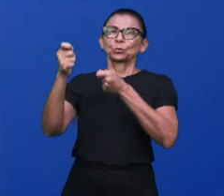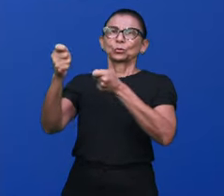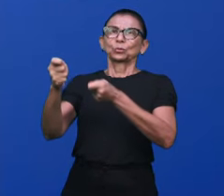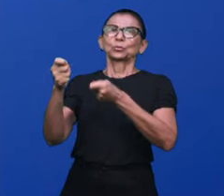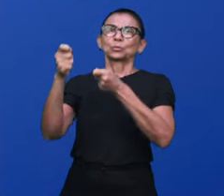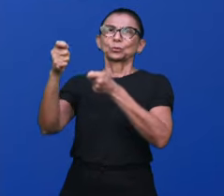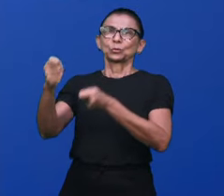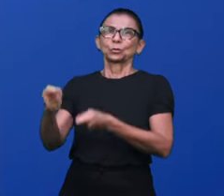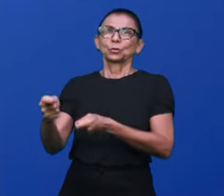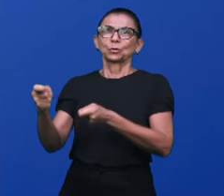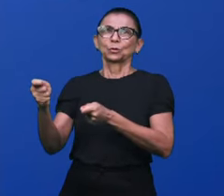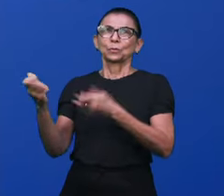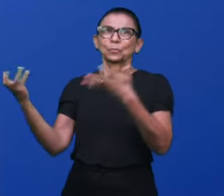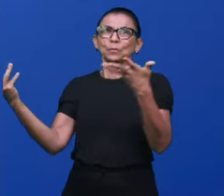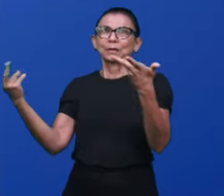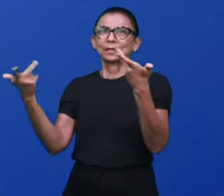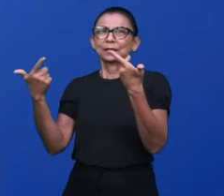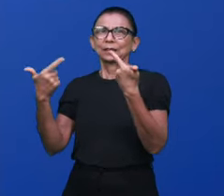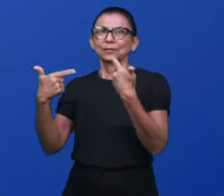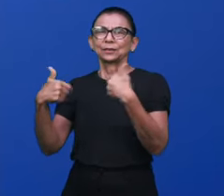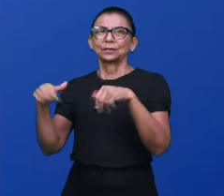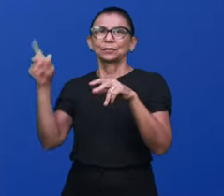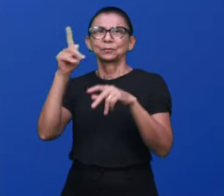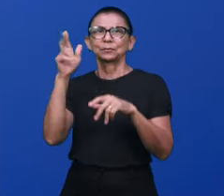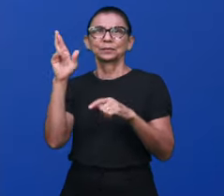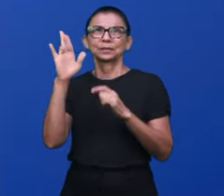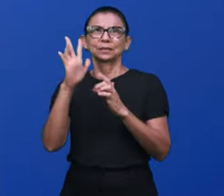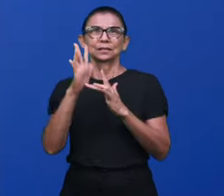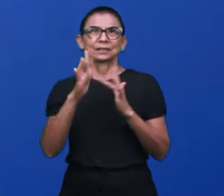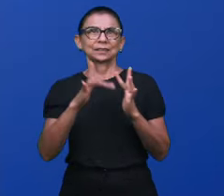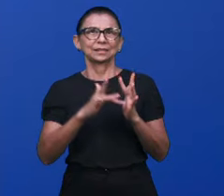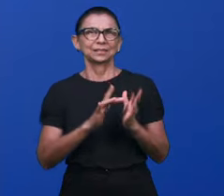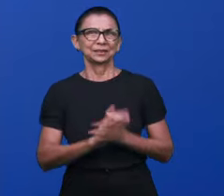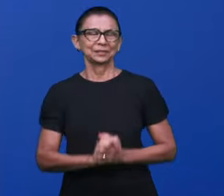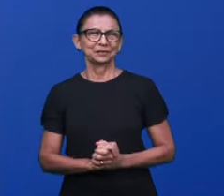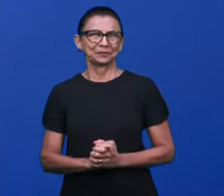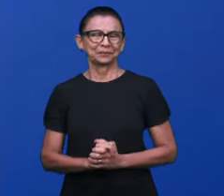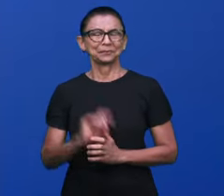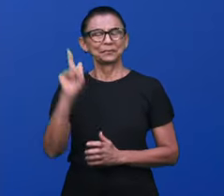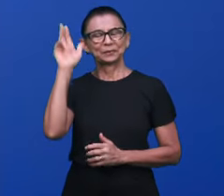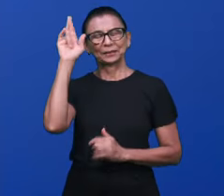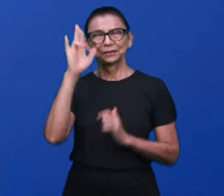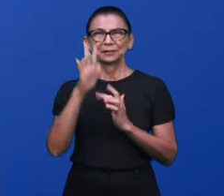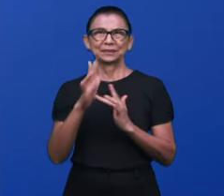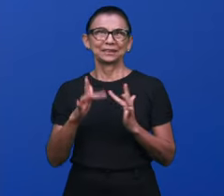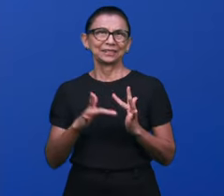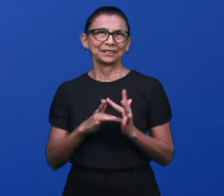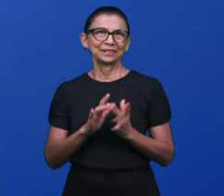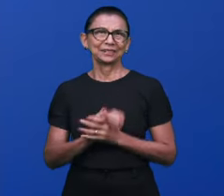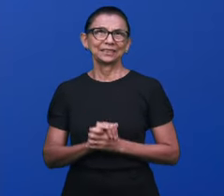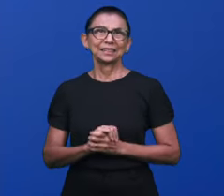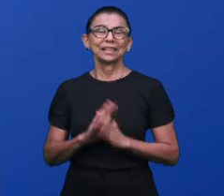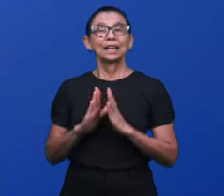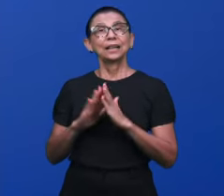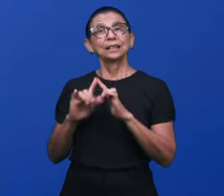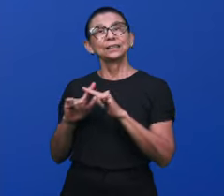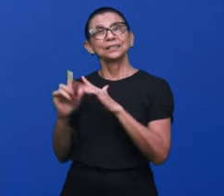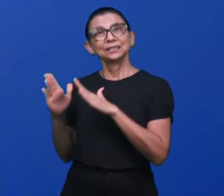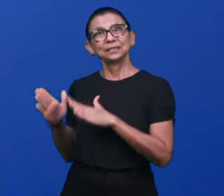Aminata. Padre, Senhor Jesus. Abraço, Senhor Jesus. Alguém